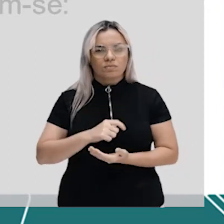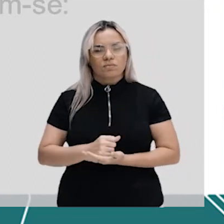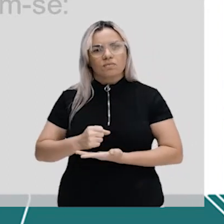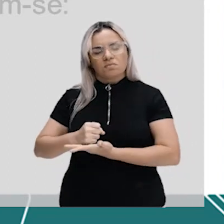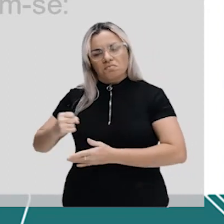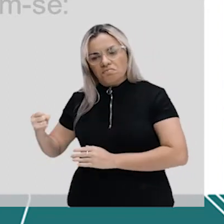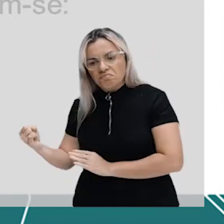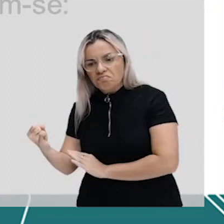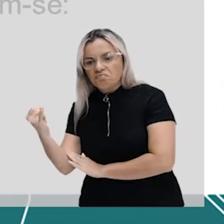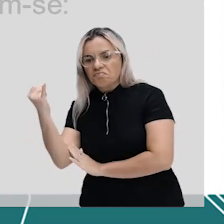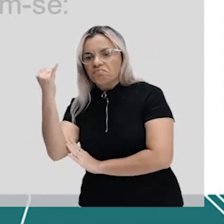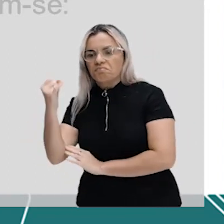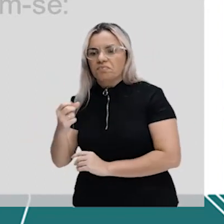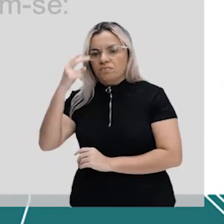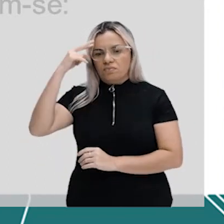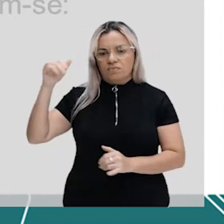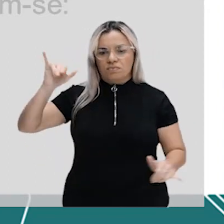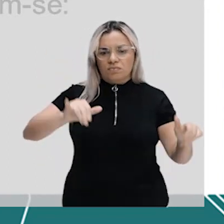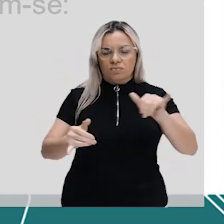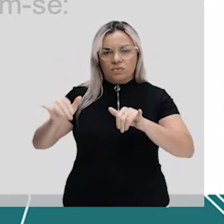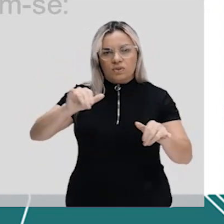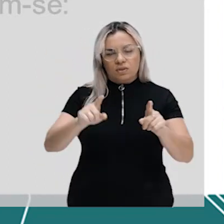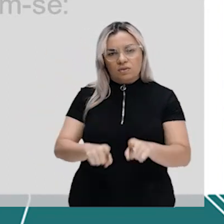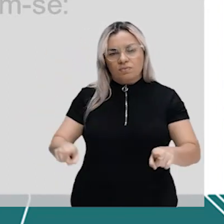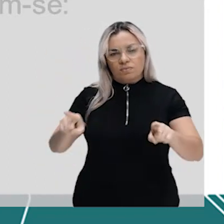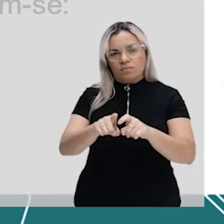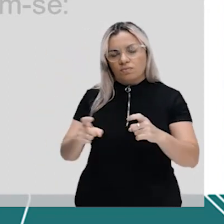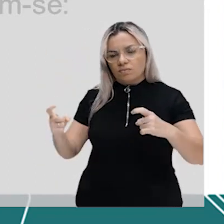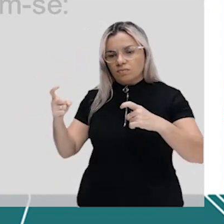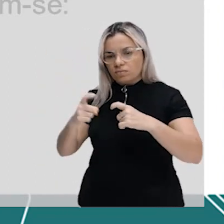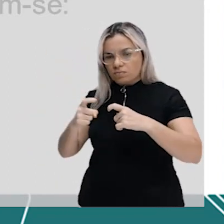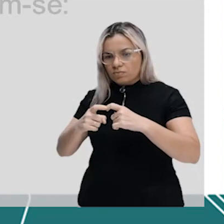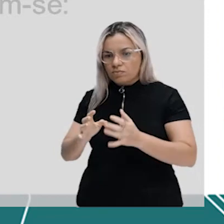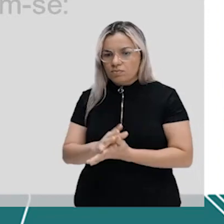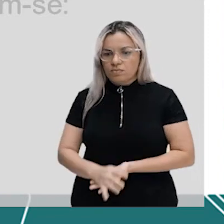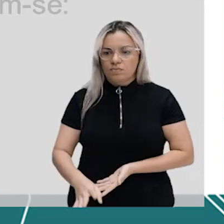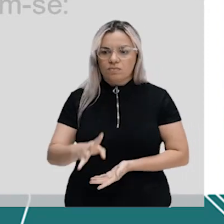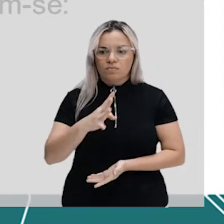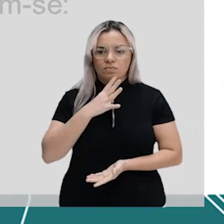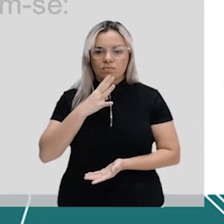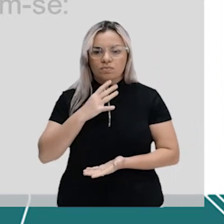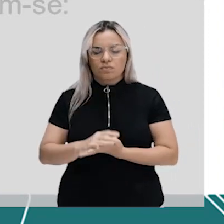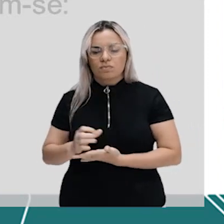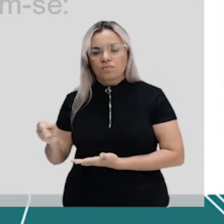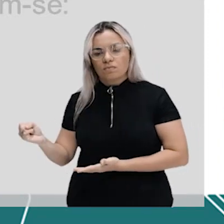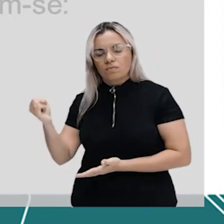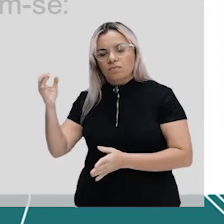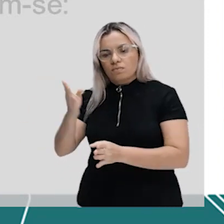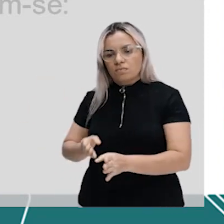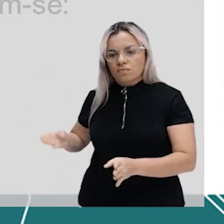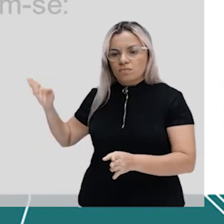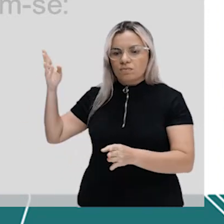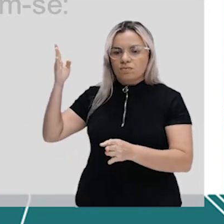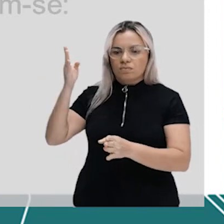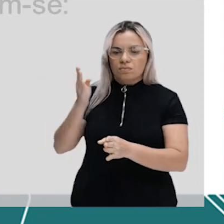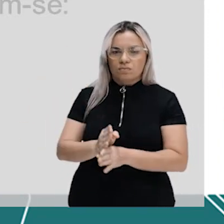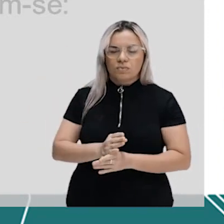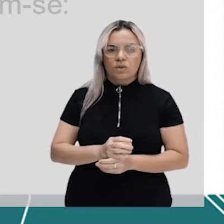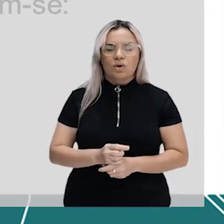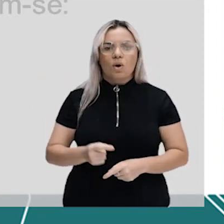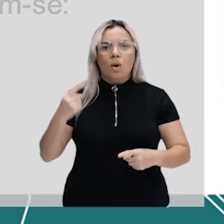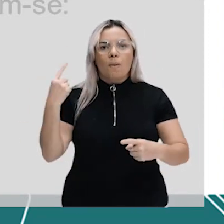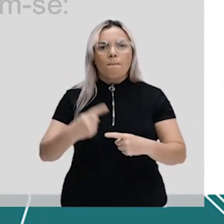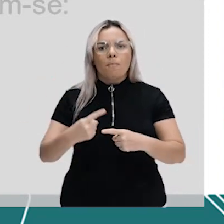na história da química e da medicina. Ele é conhecido pelas suas notáveis descobertas das